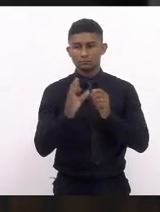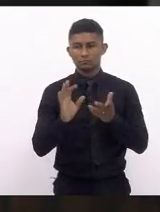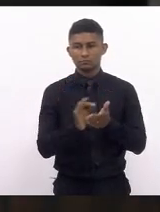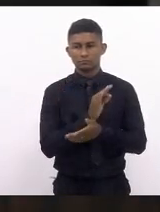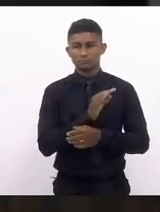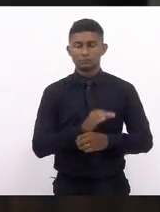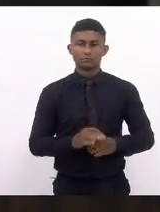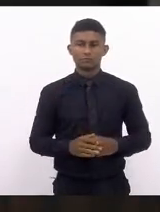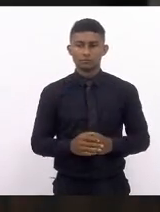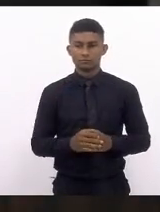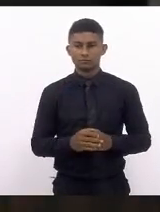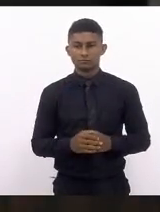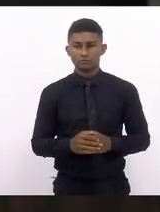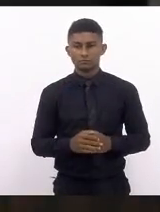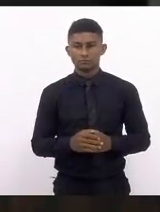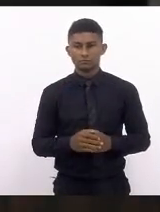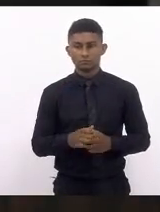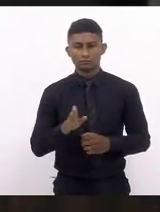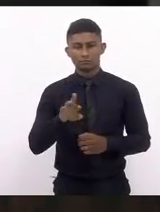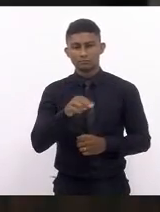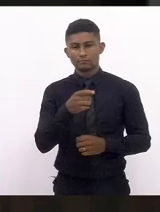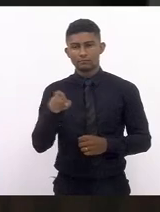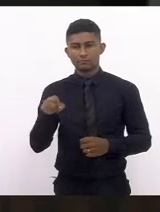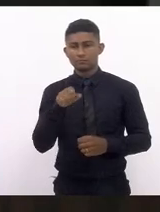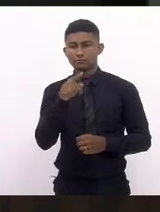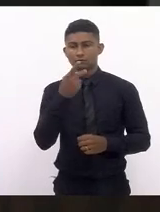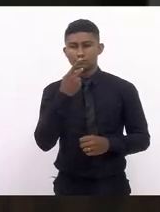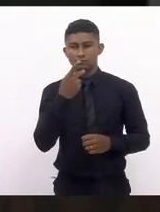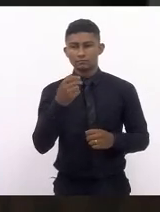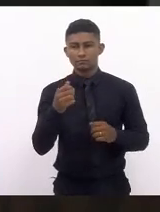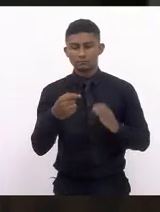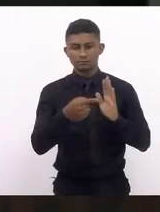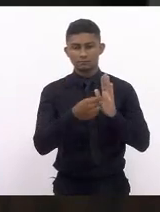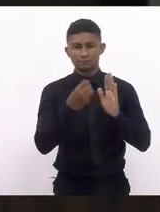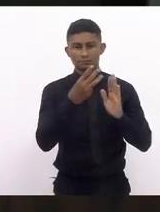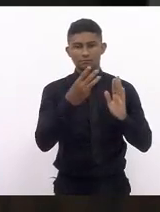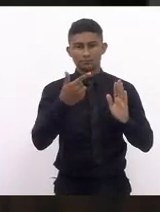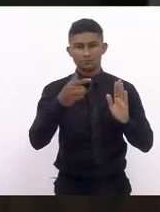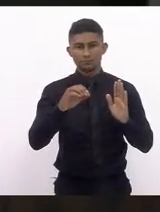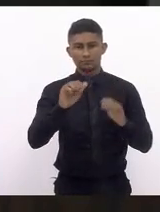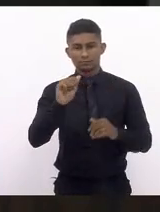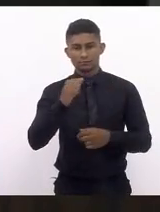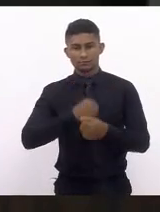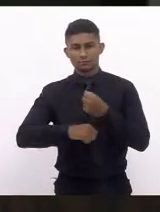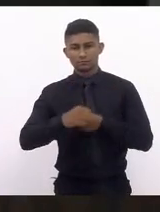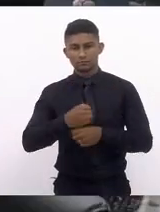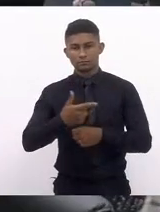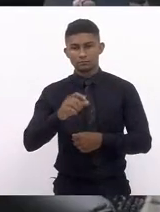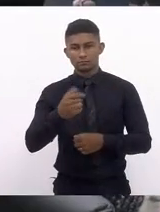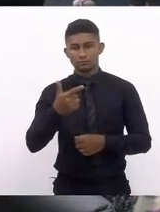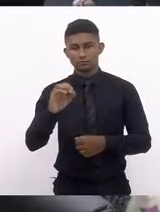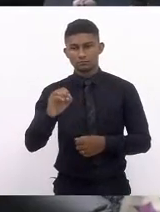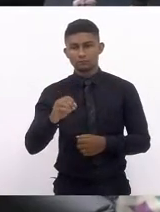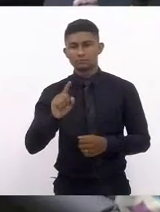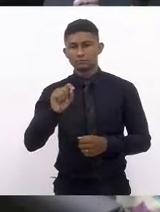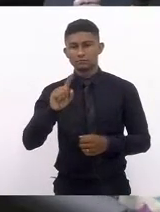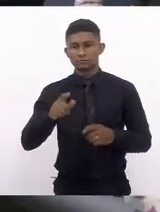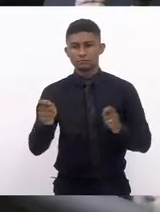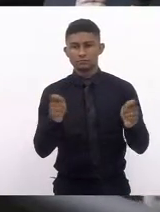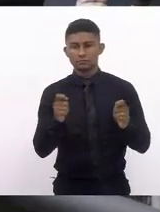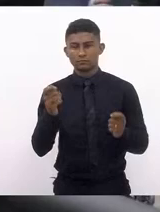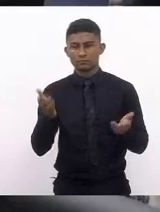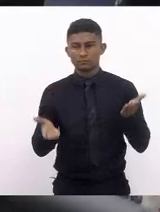ok o brasão da oferecendo com autoria do 3320 a de 20 o equilíbrio econômico-financeiro